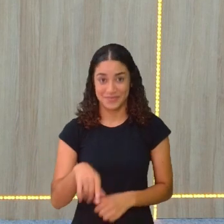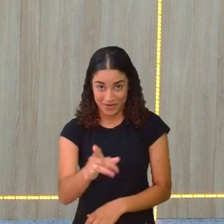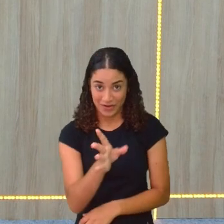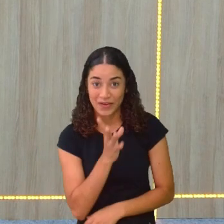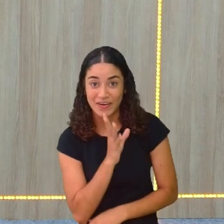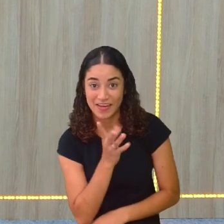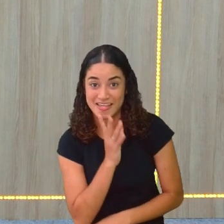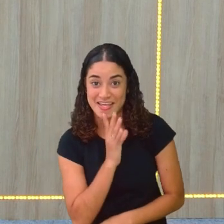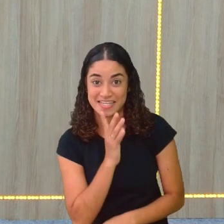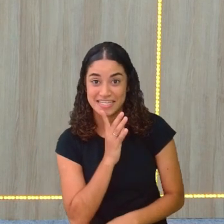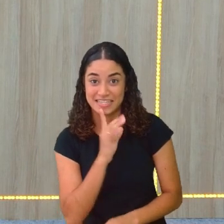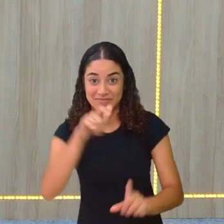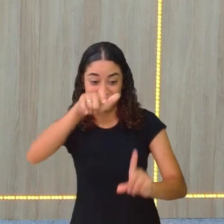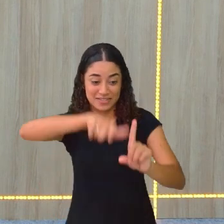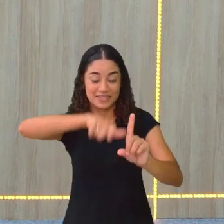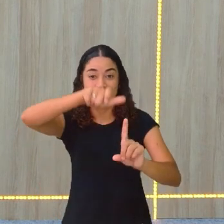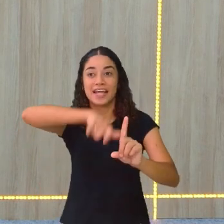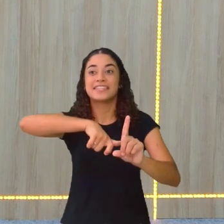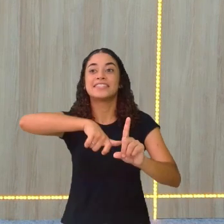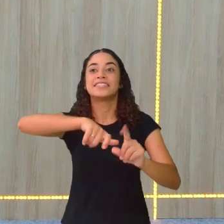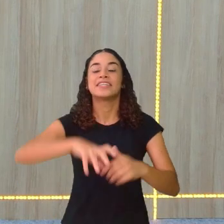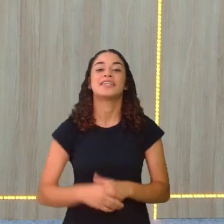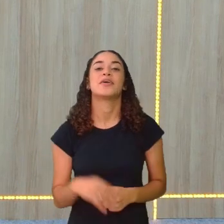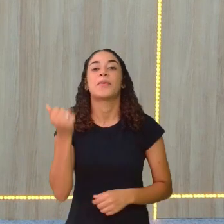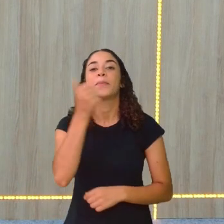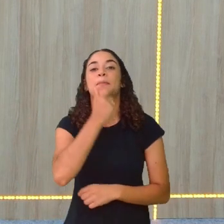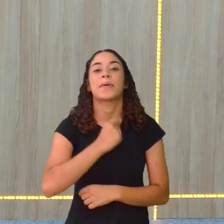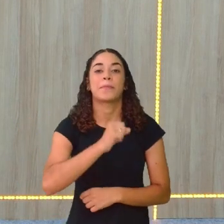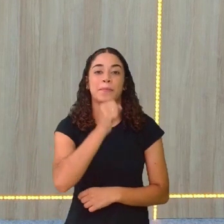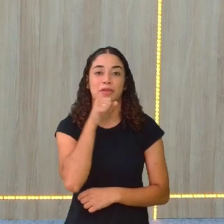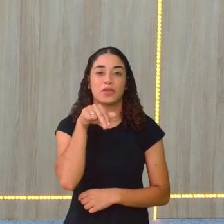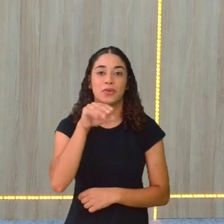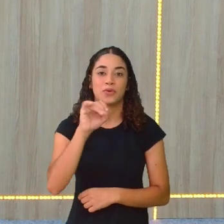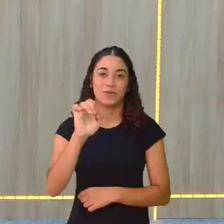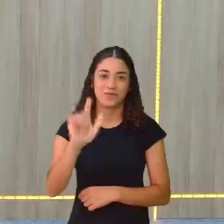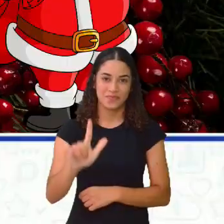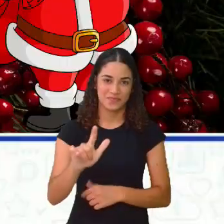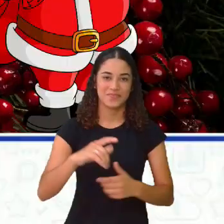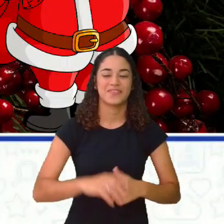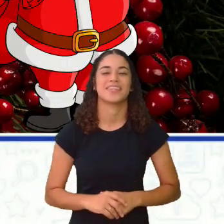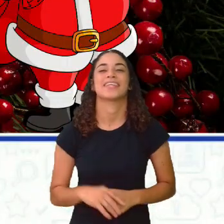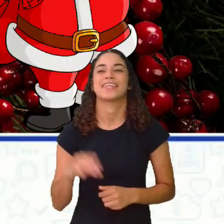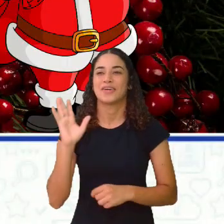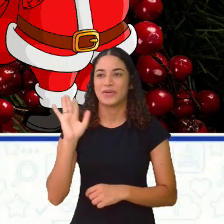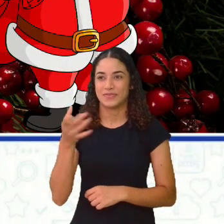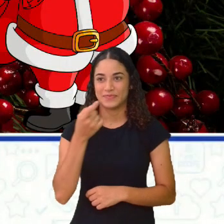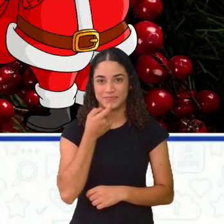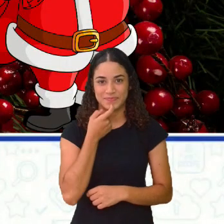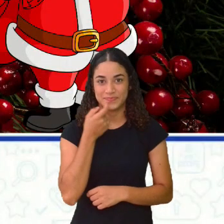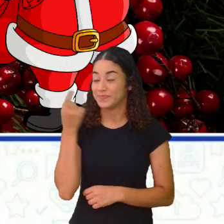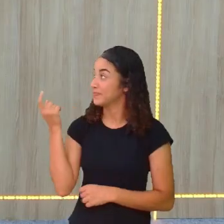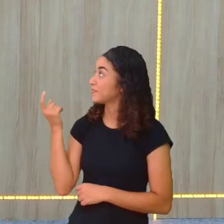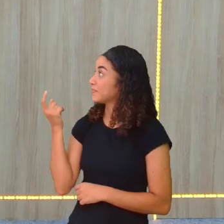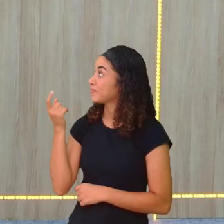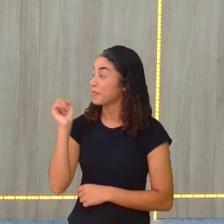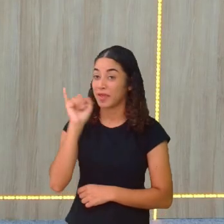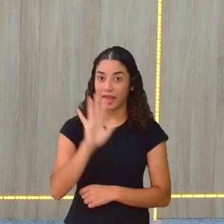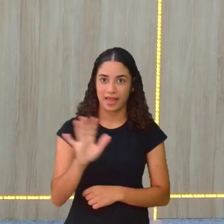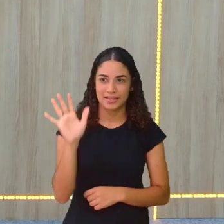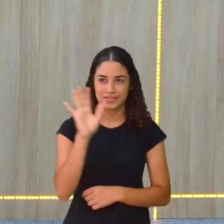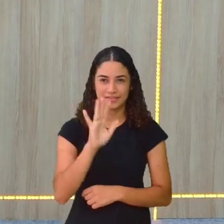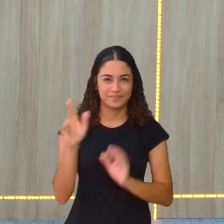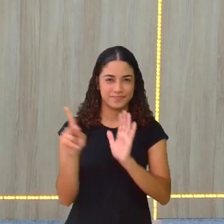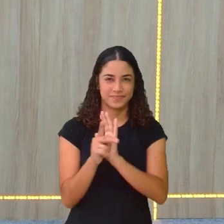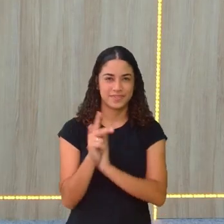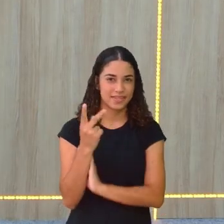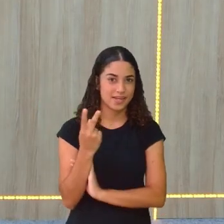conhece esse personagem? É o nosso querido Papai Noel. Ah, Papai Noel, ele aqui é a figura do Papai Noel,